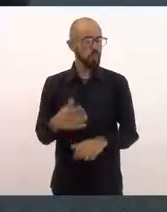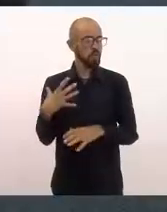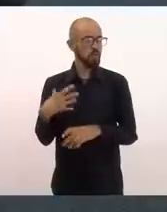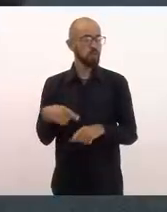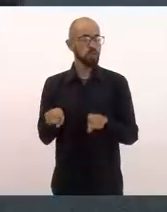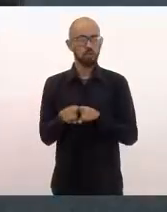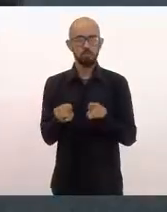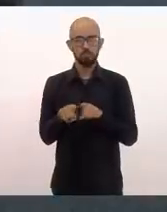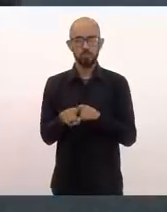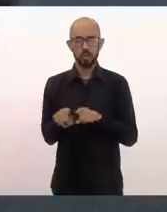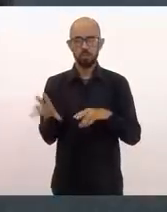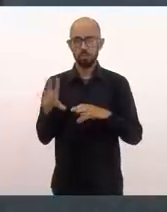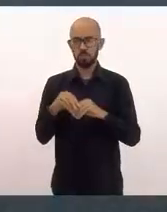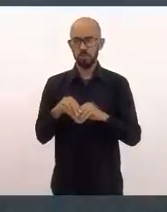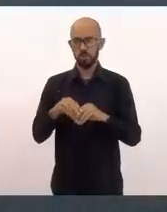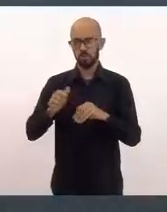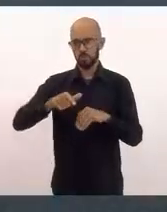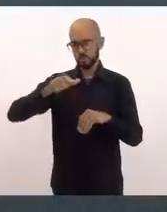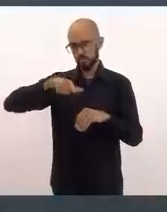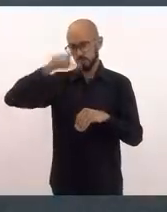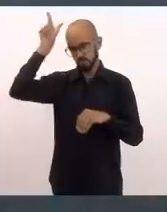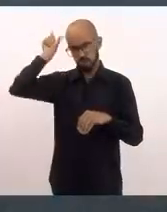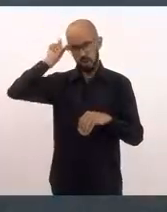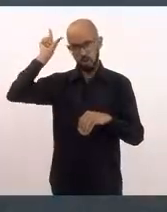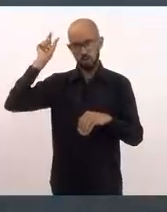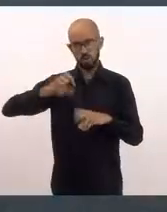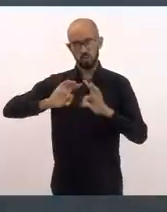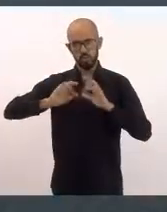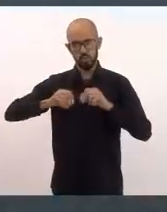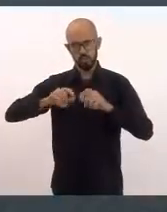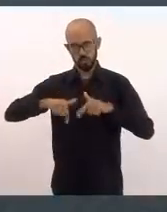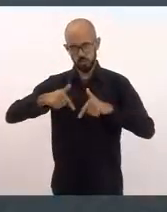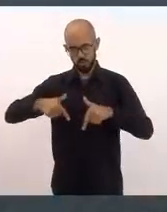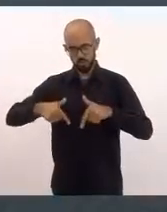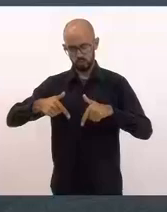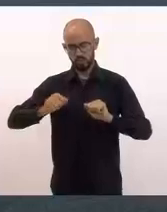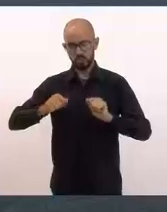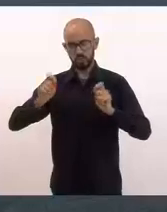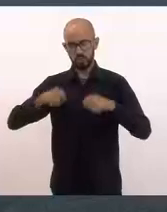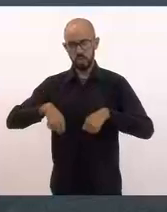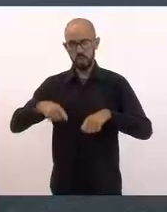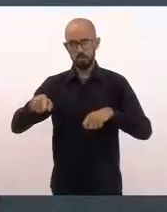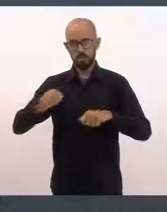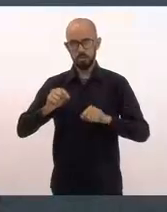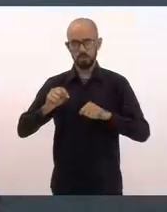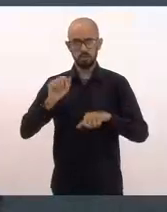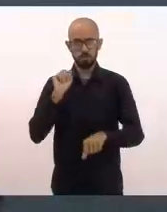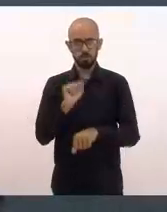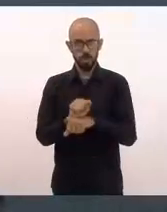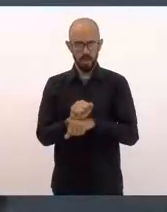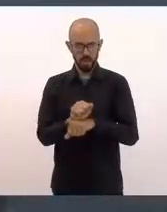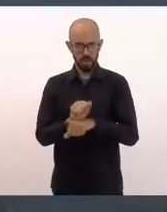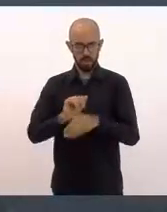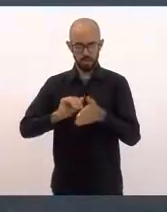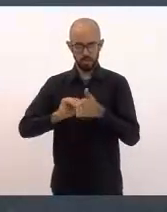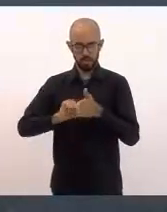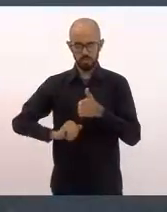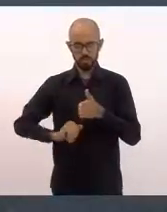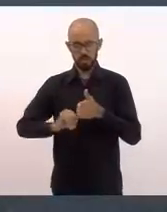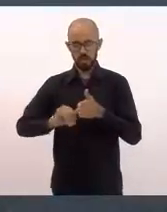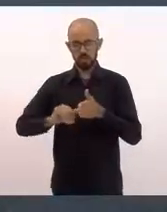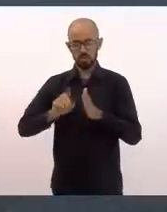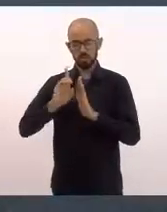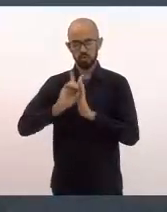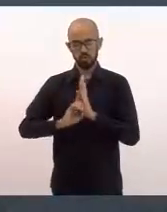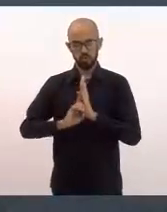deputado Luiz Paulo em todas as ações que a gente possa para frear a retirada do direito dos servidores, das